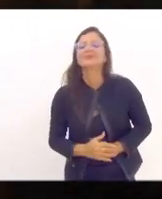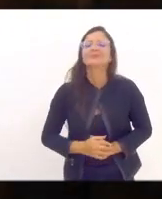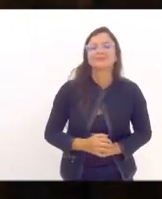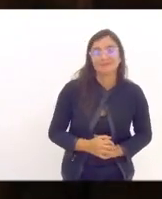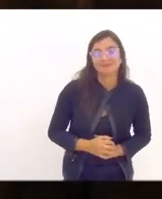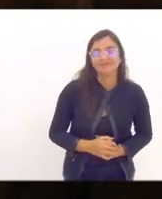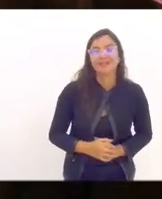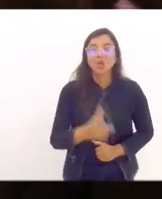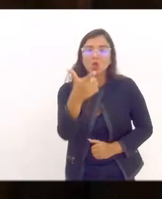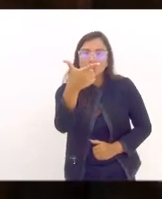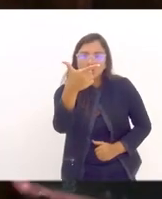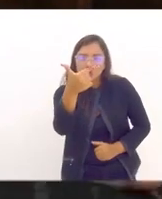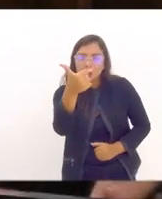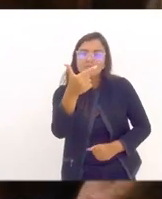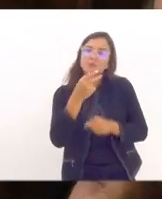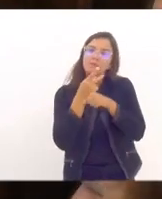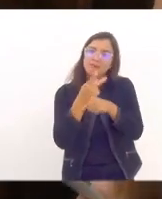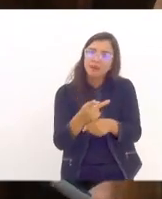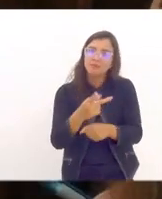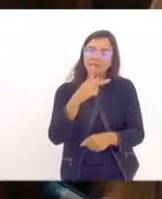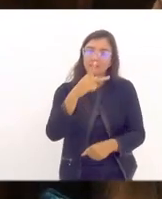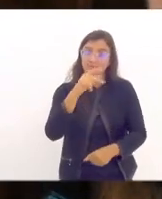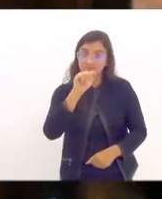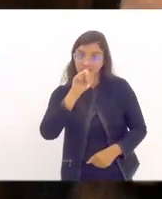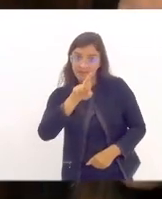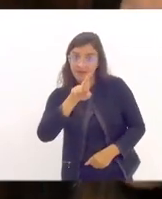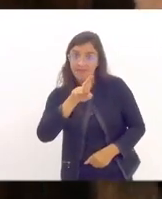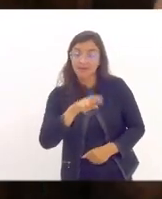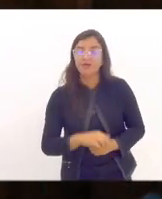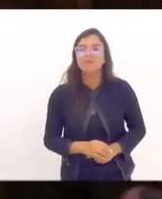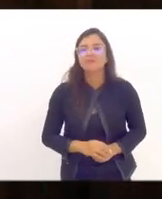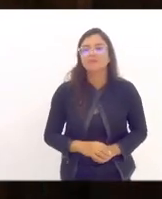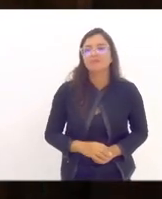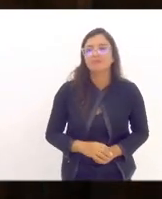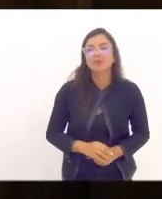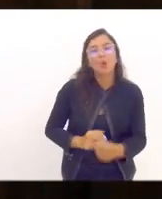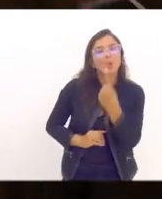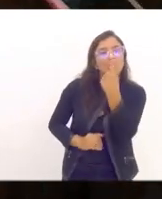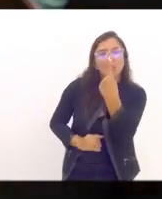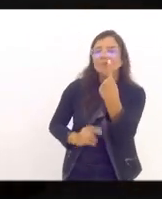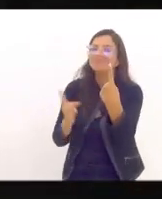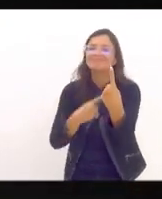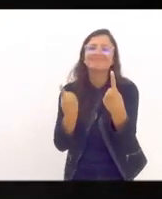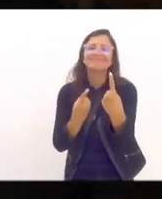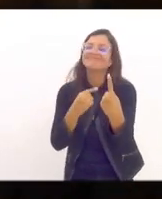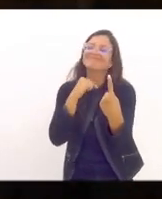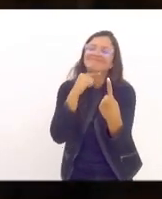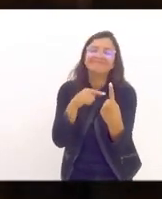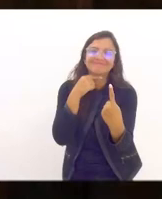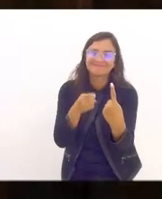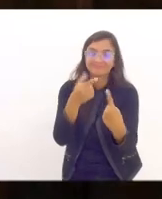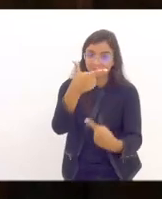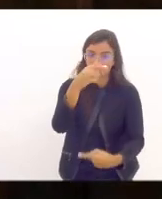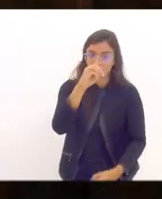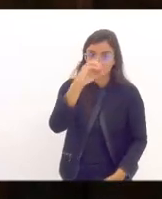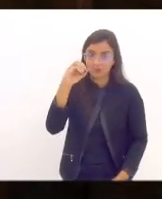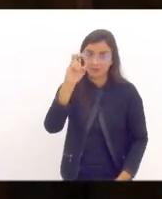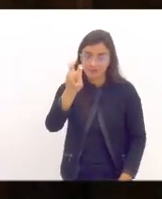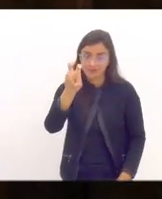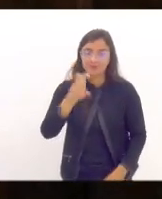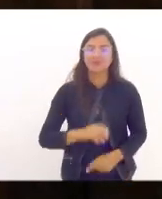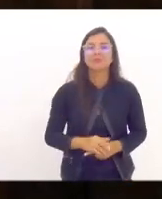dos 12 prêmios par que existiram só um que nós não ganhamos o de 2005